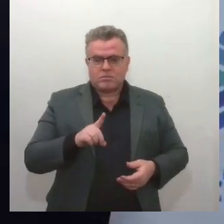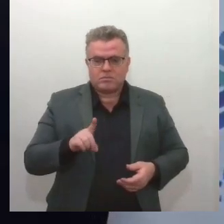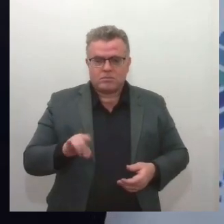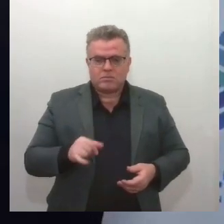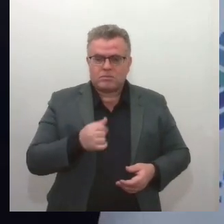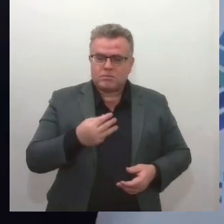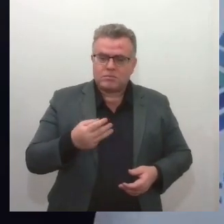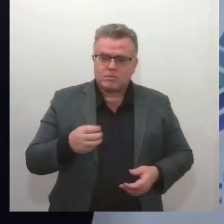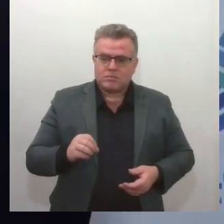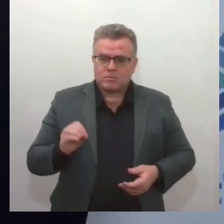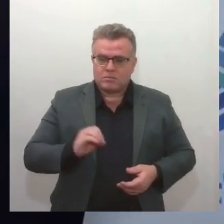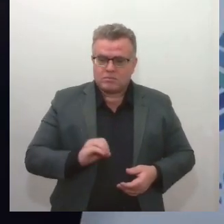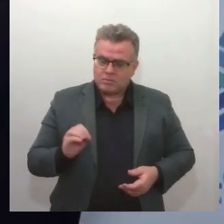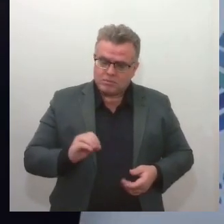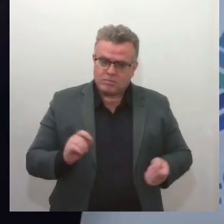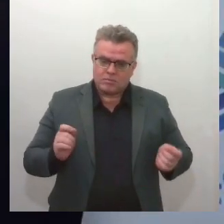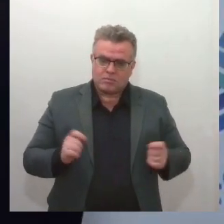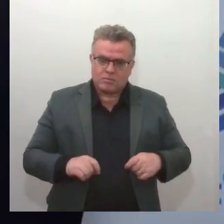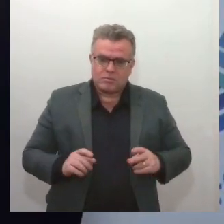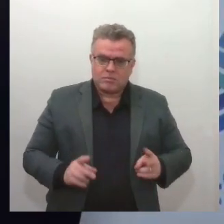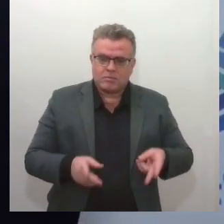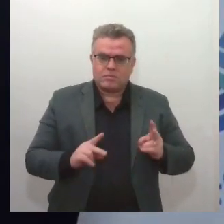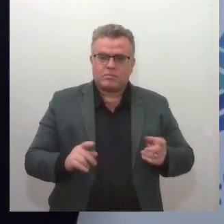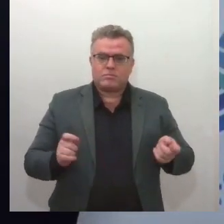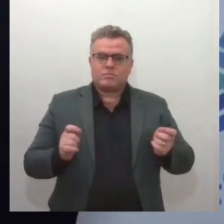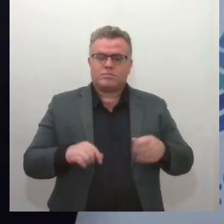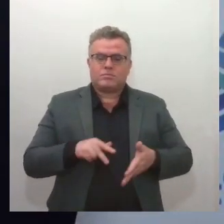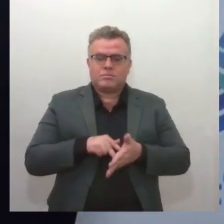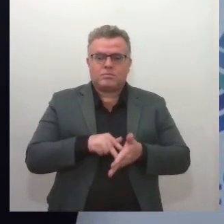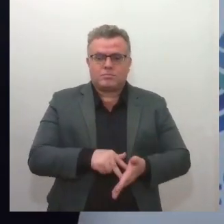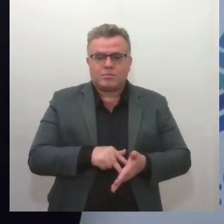mandantes, né, possam ser realmente...